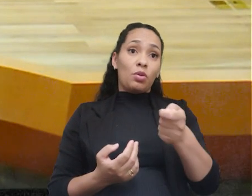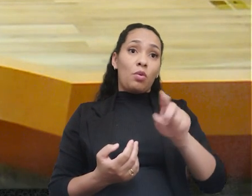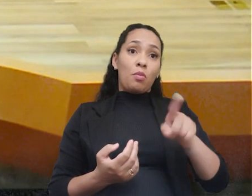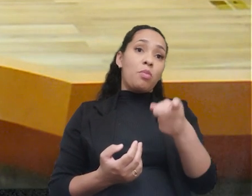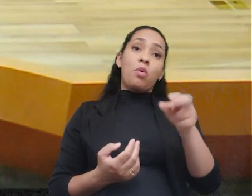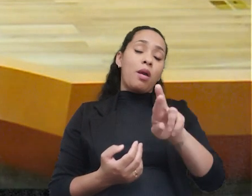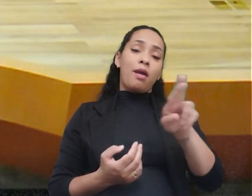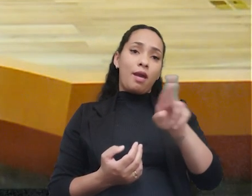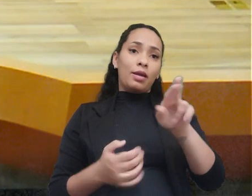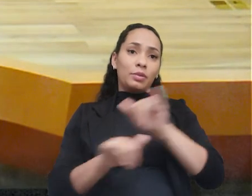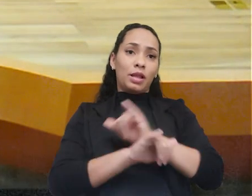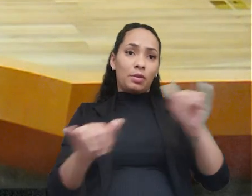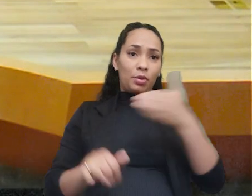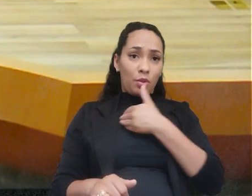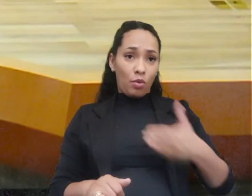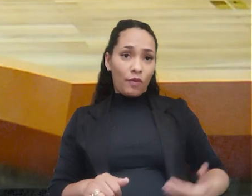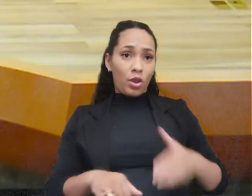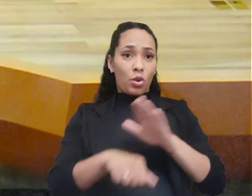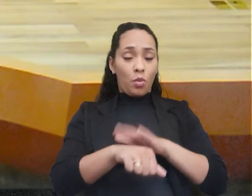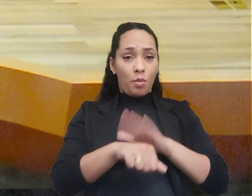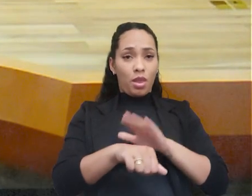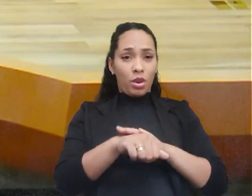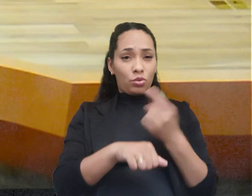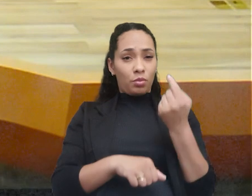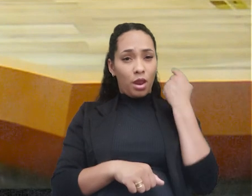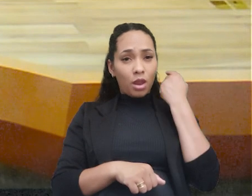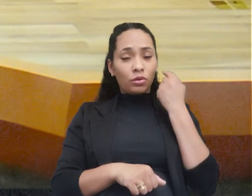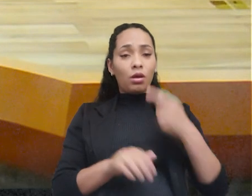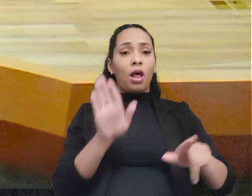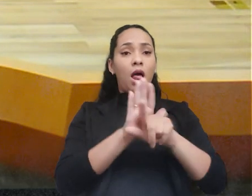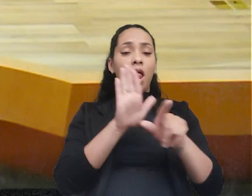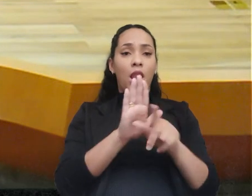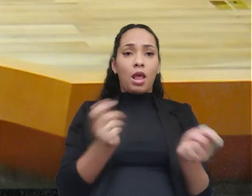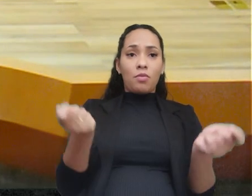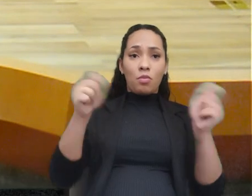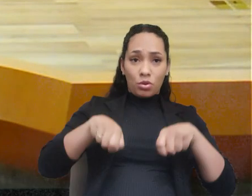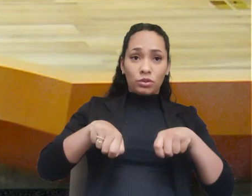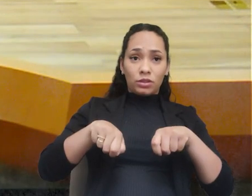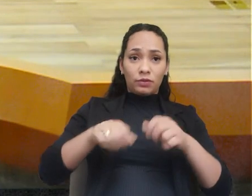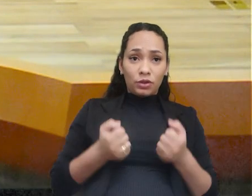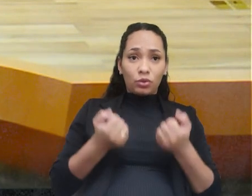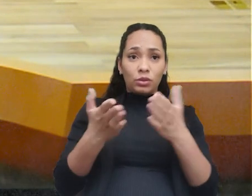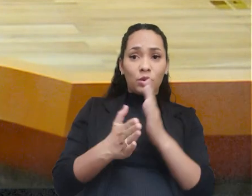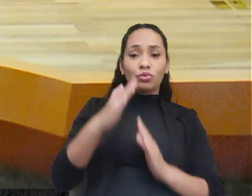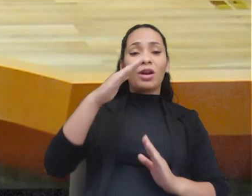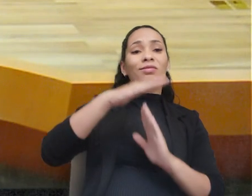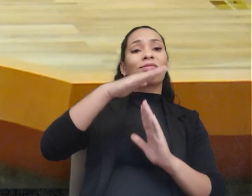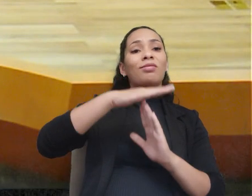do governador, à época, e a lei permite a doação de até